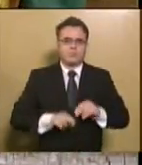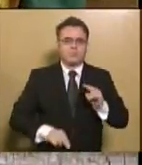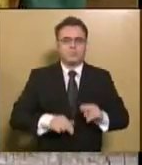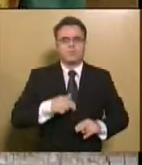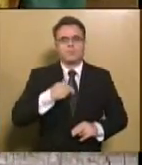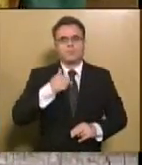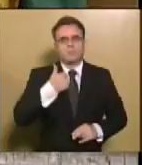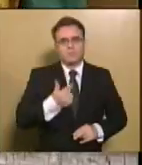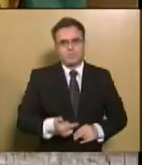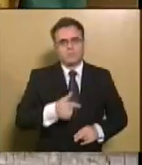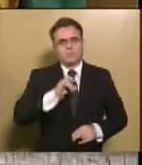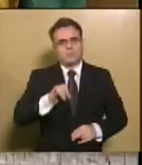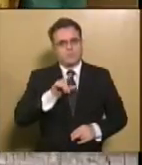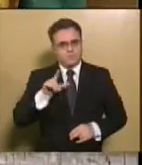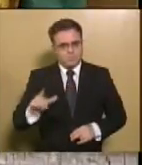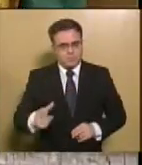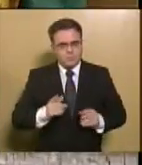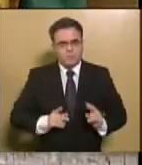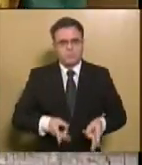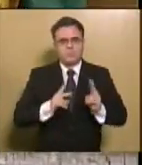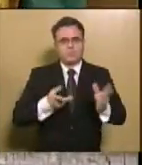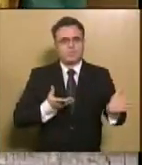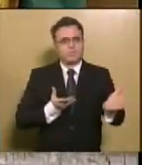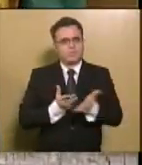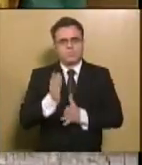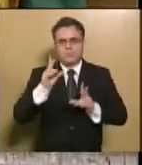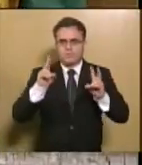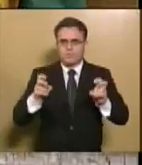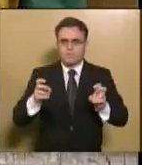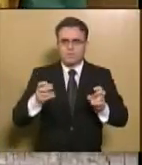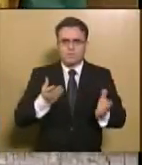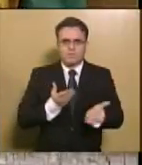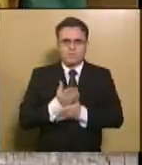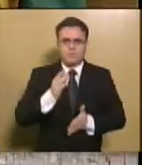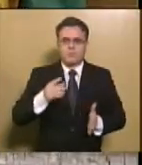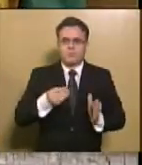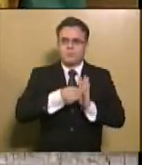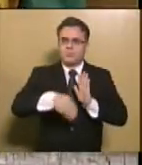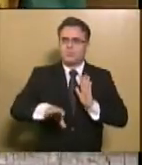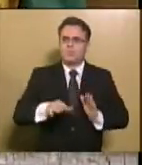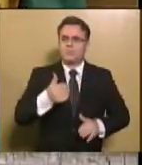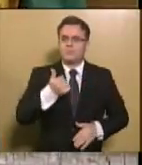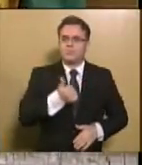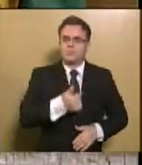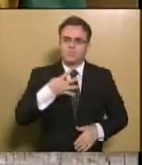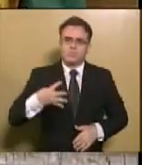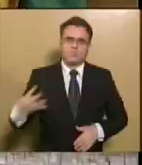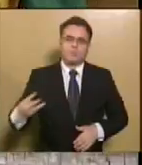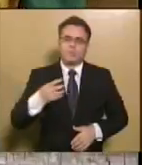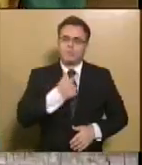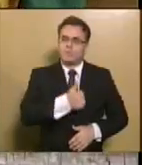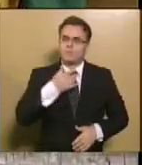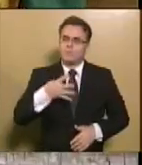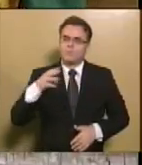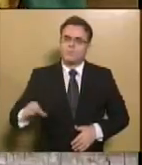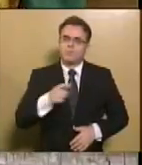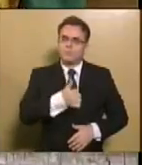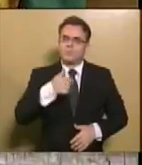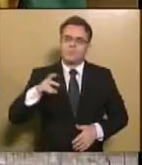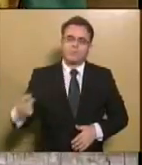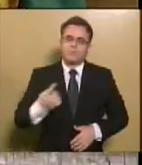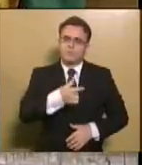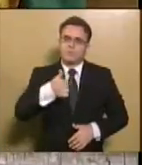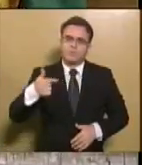julho. A seguir, passou-se a ordem do dia. Foram aprovadas em discussão única, por unanimidade, as indicações 146, 147, 148, 149, 150,